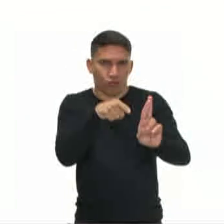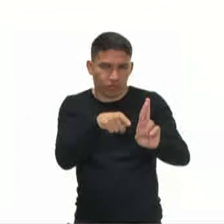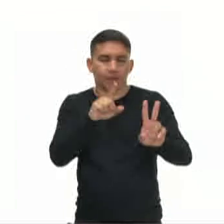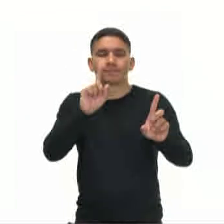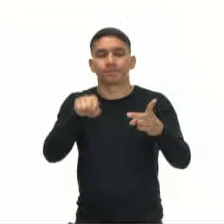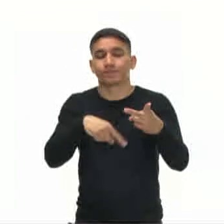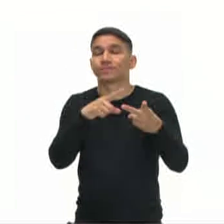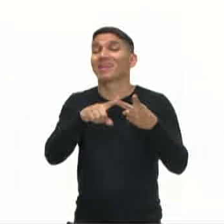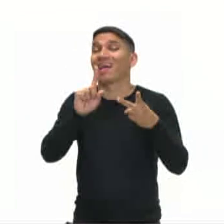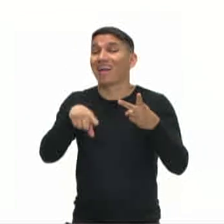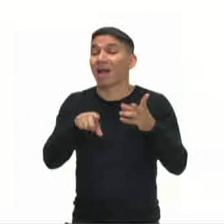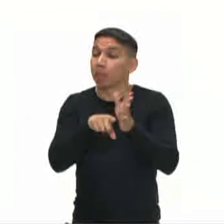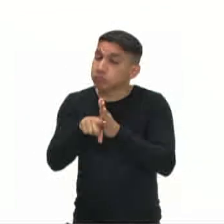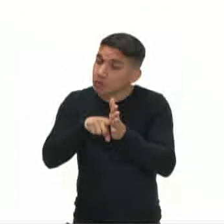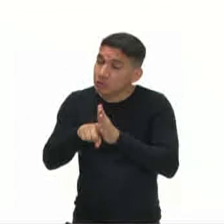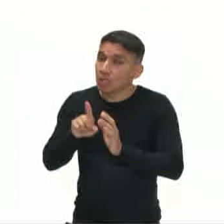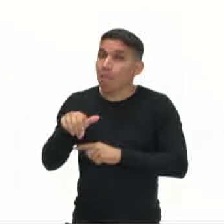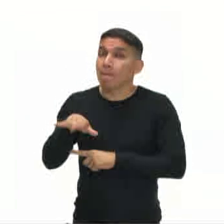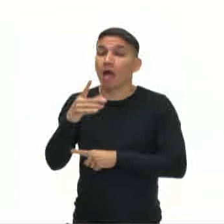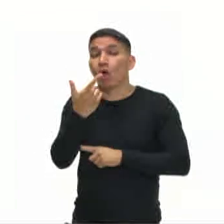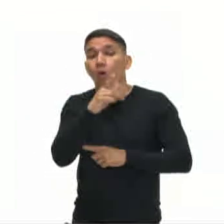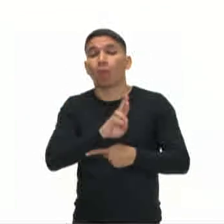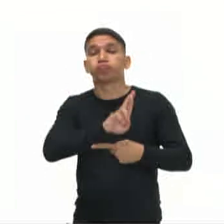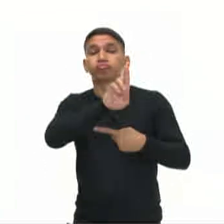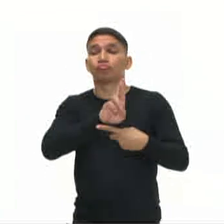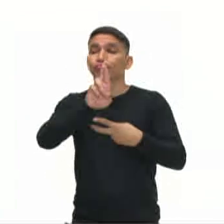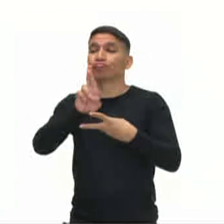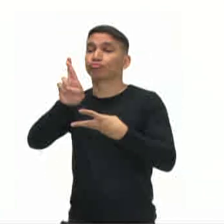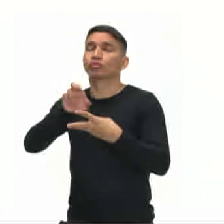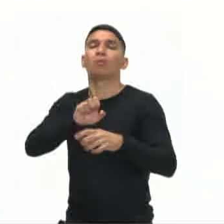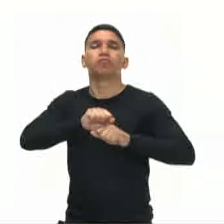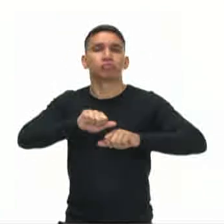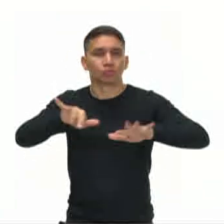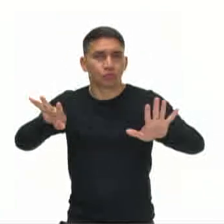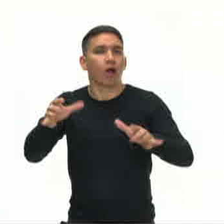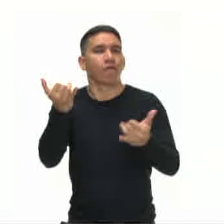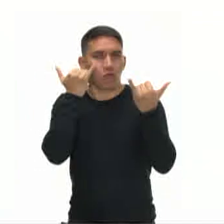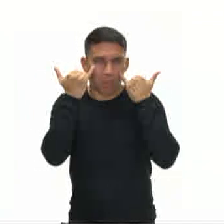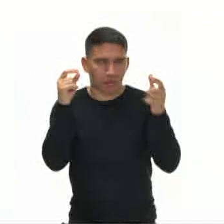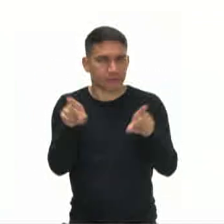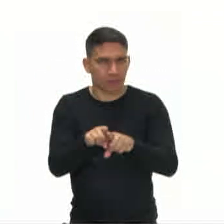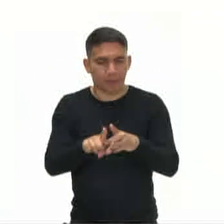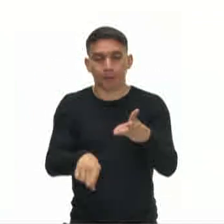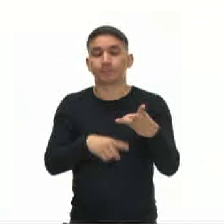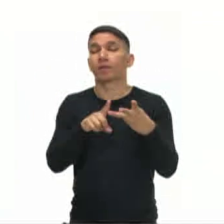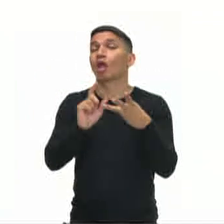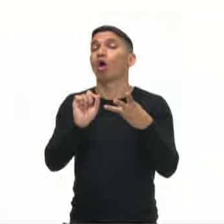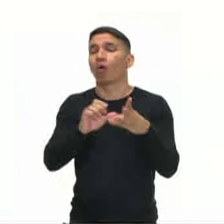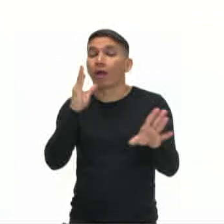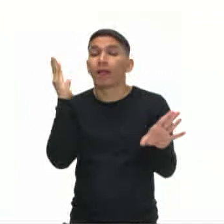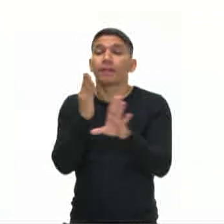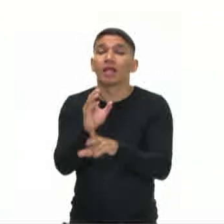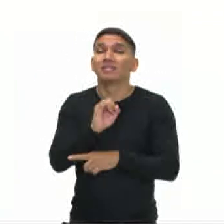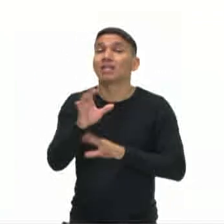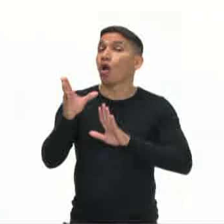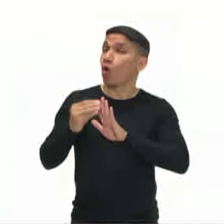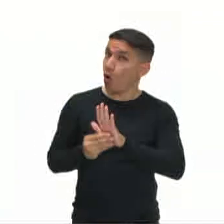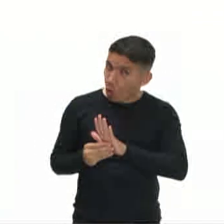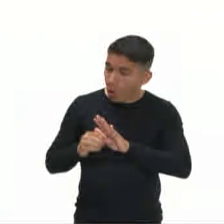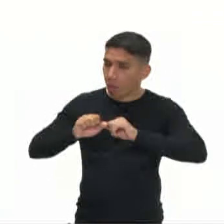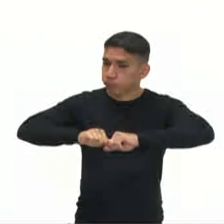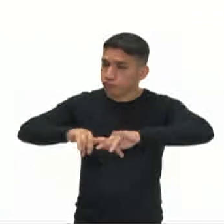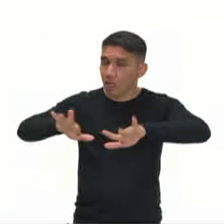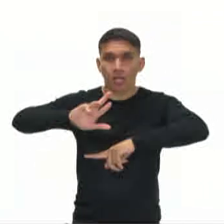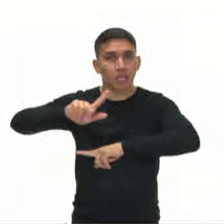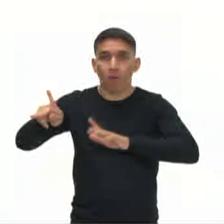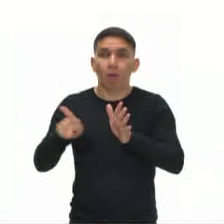pesquisar se mais de uma fonte publicou a notícia. Identificar se o conteúdo divulgado não é oriundo de um